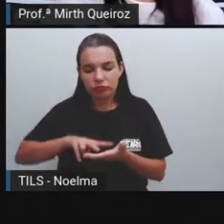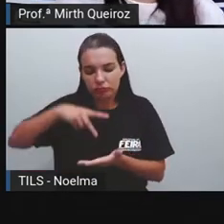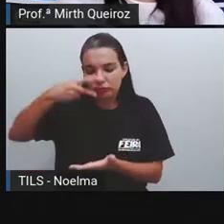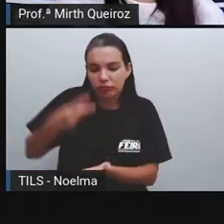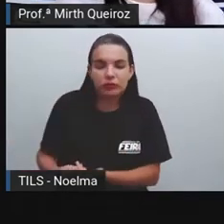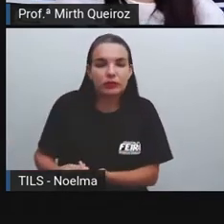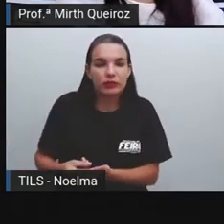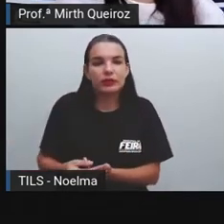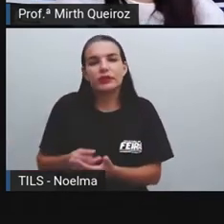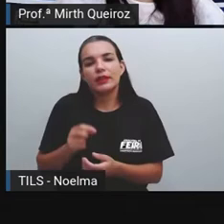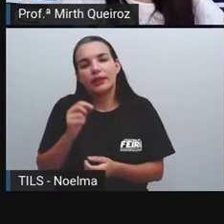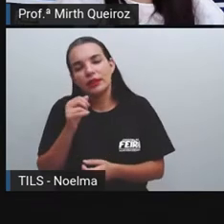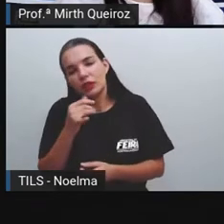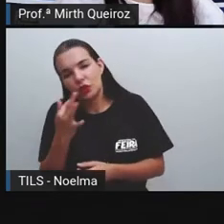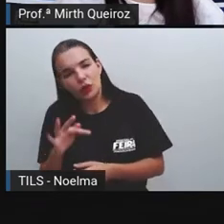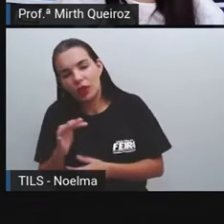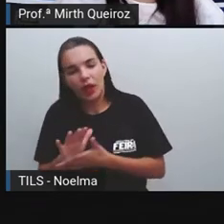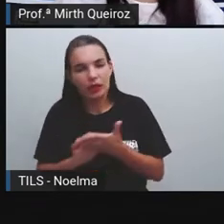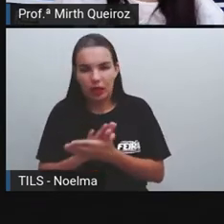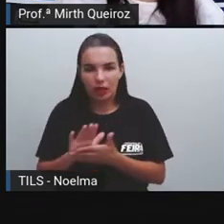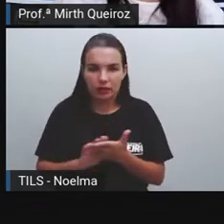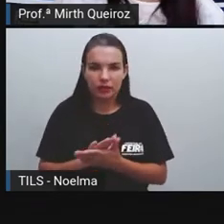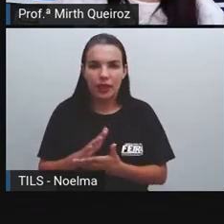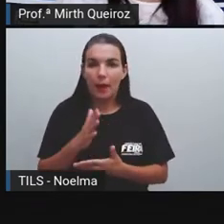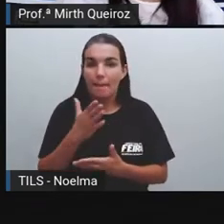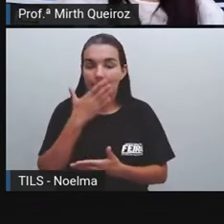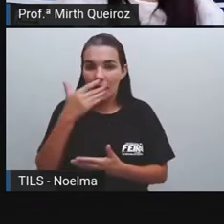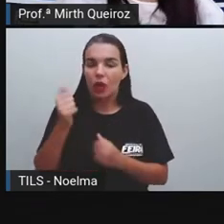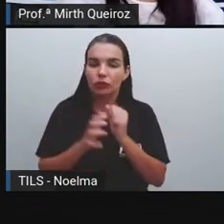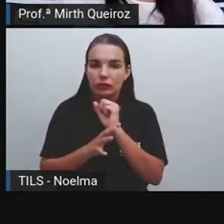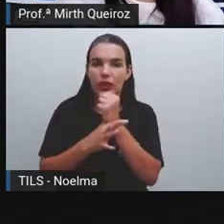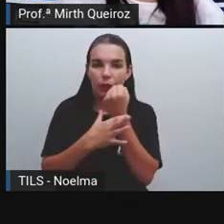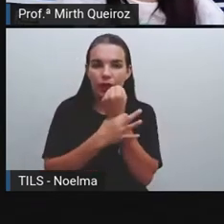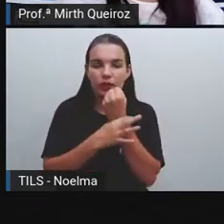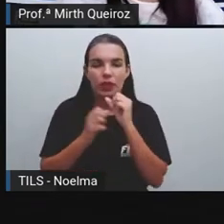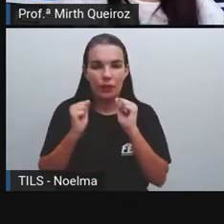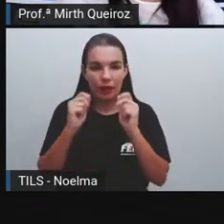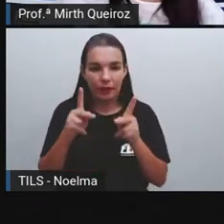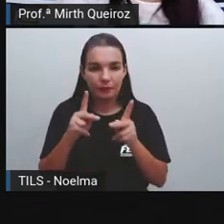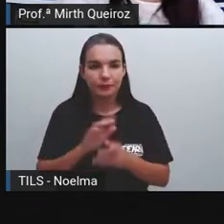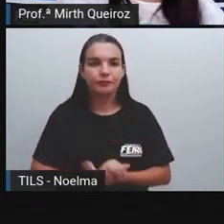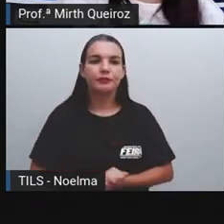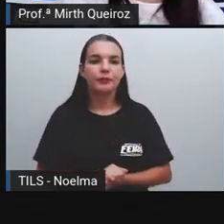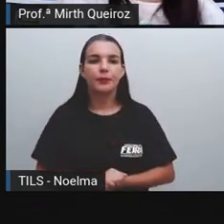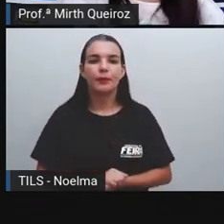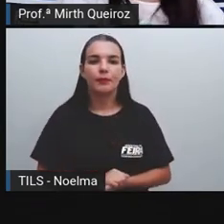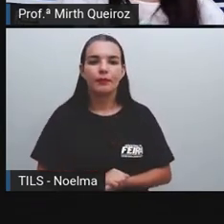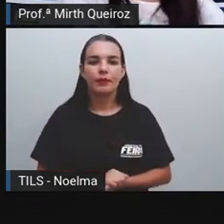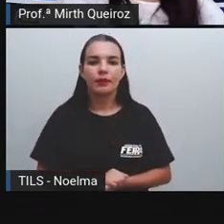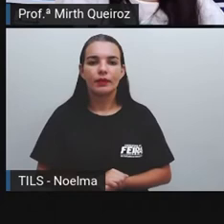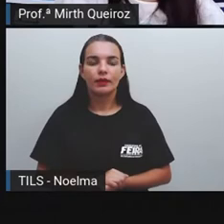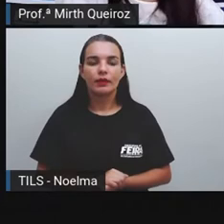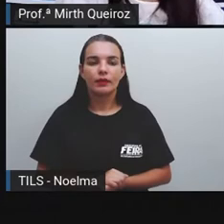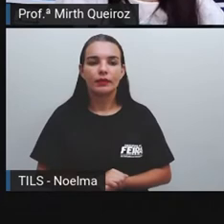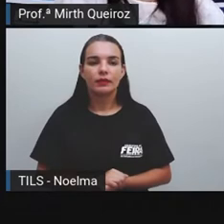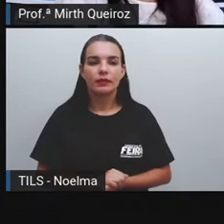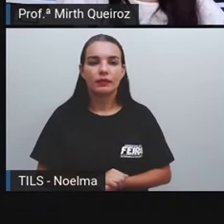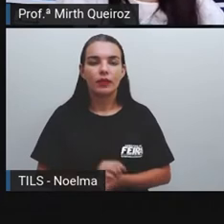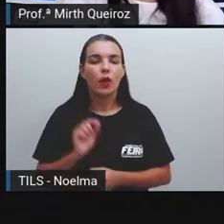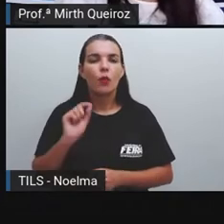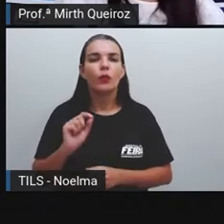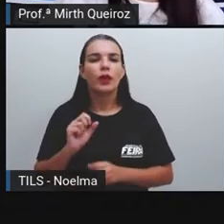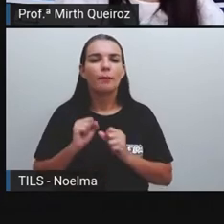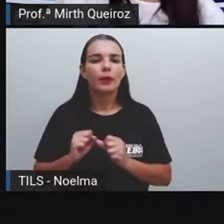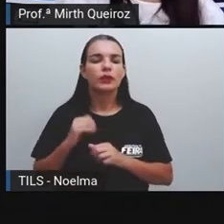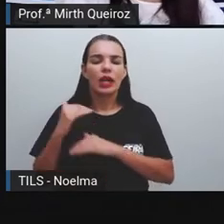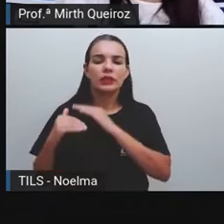o impacto das quedas e proporcionar maior segurança a vocês, né? E o que vai se